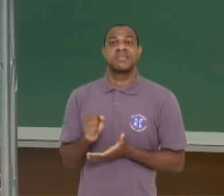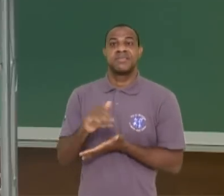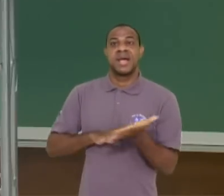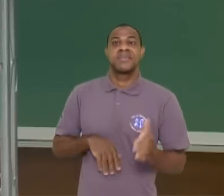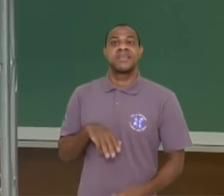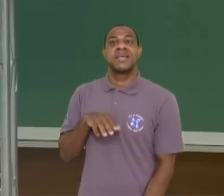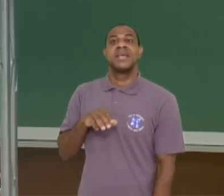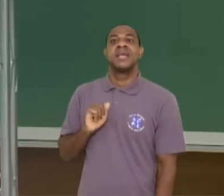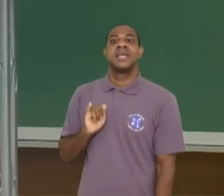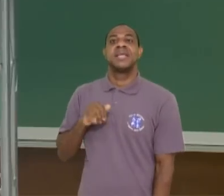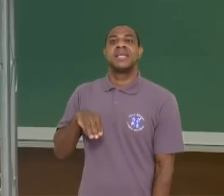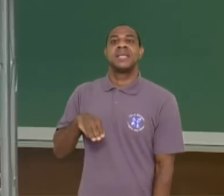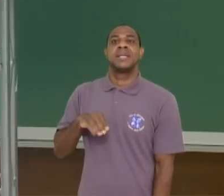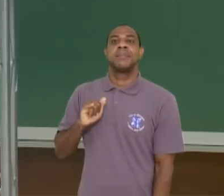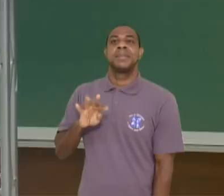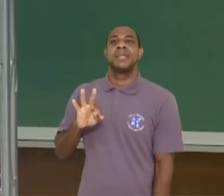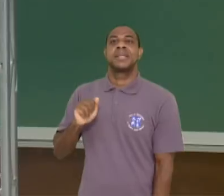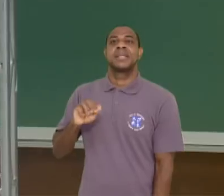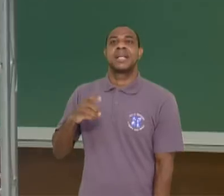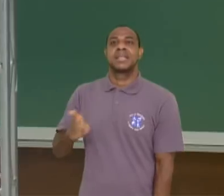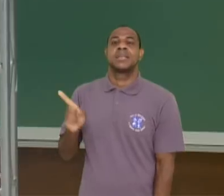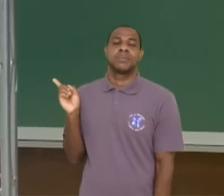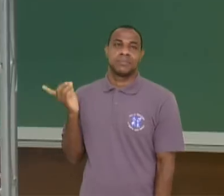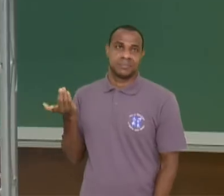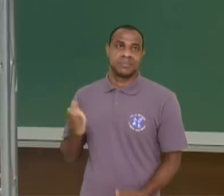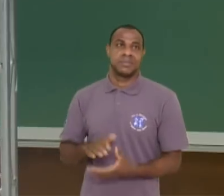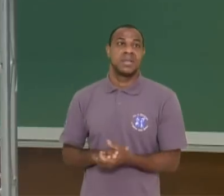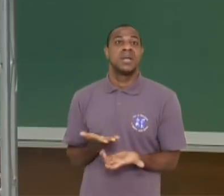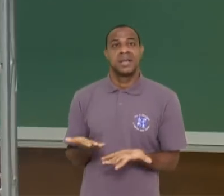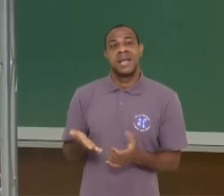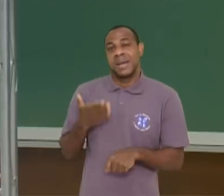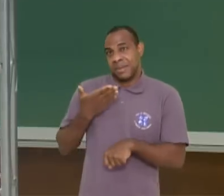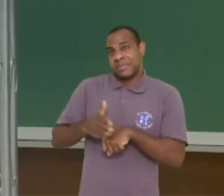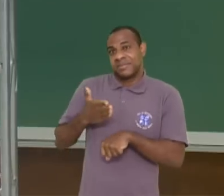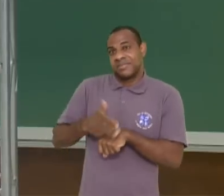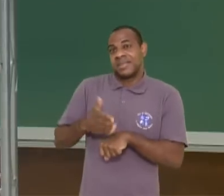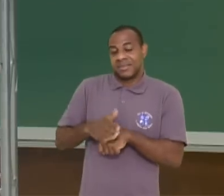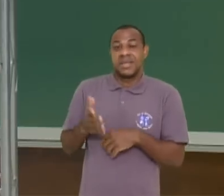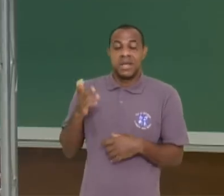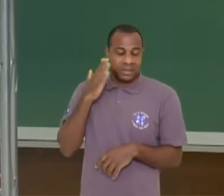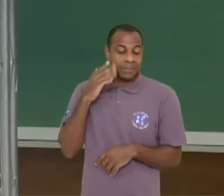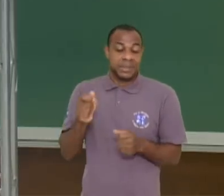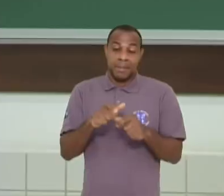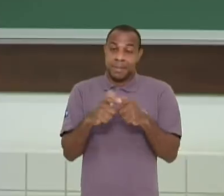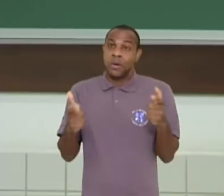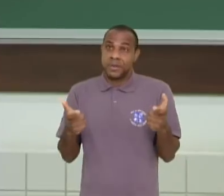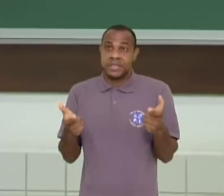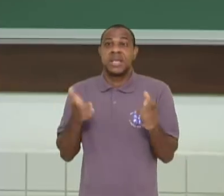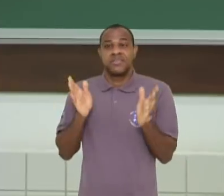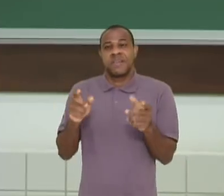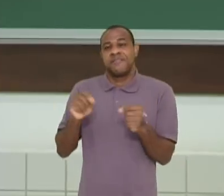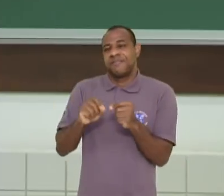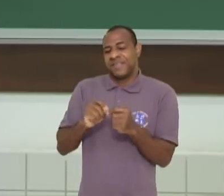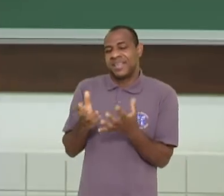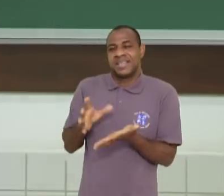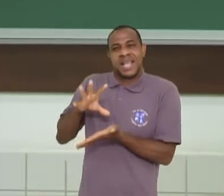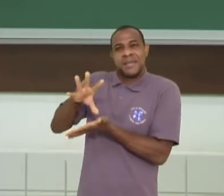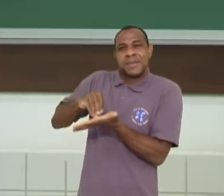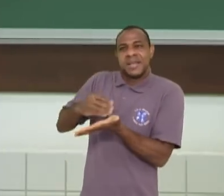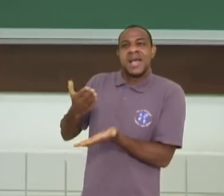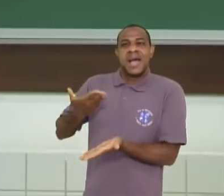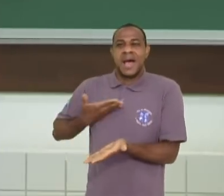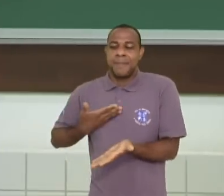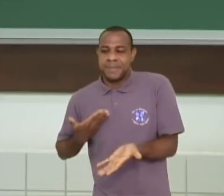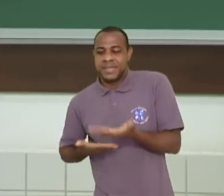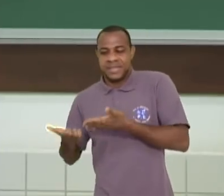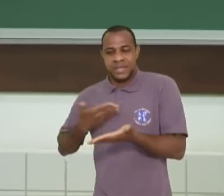que a grande maioria de vocês participou desse tipo de atividade, né? Então, em casa mesmo, com os amigos, até mesmo na escola, né,